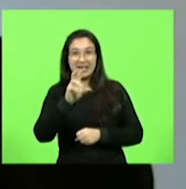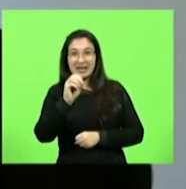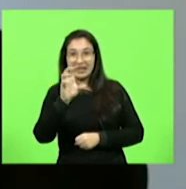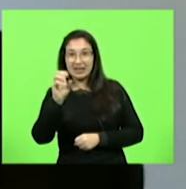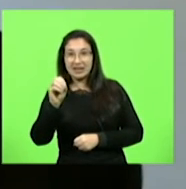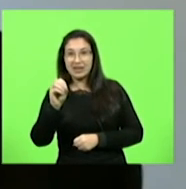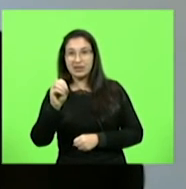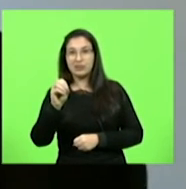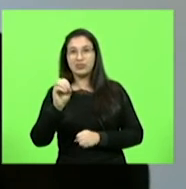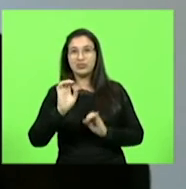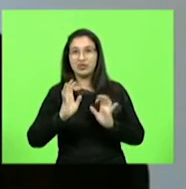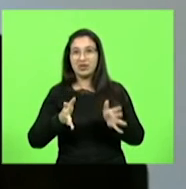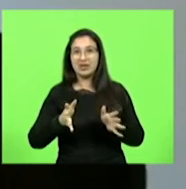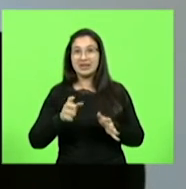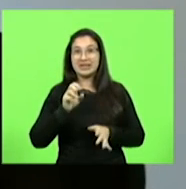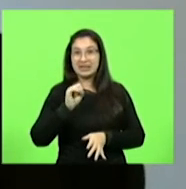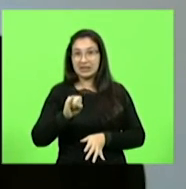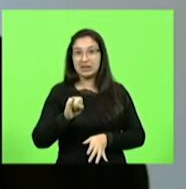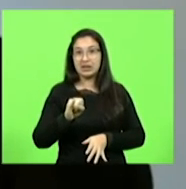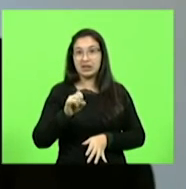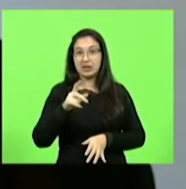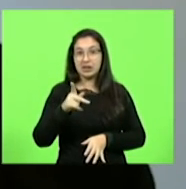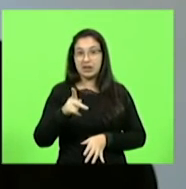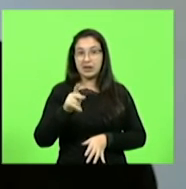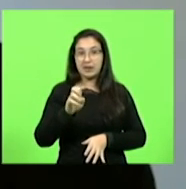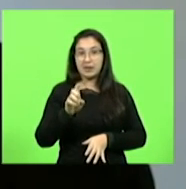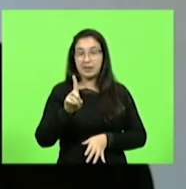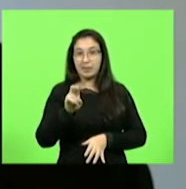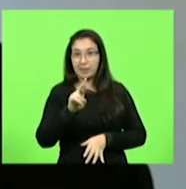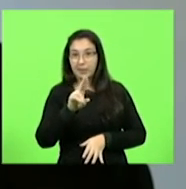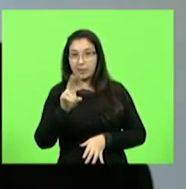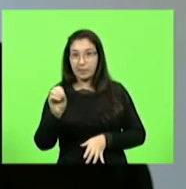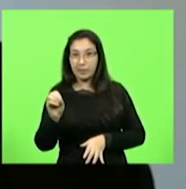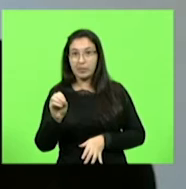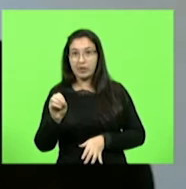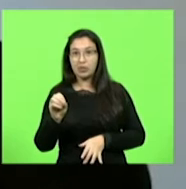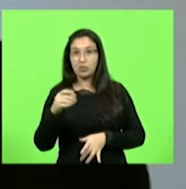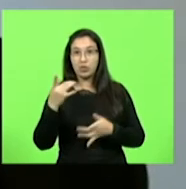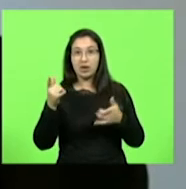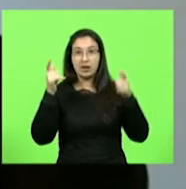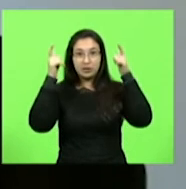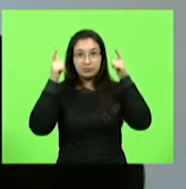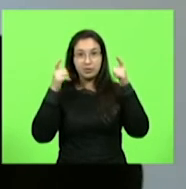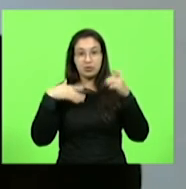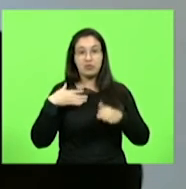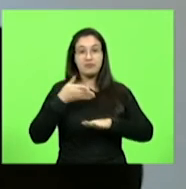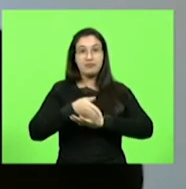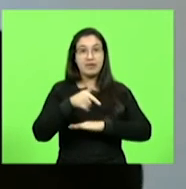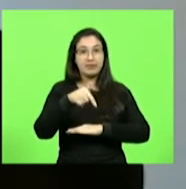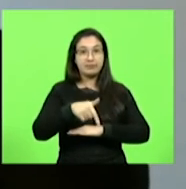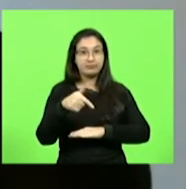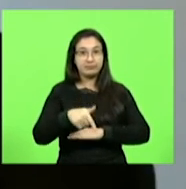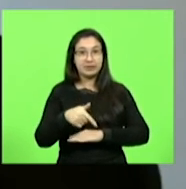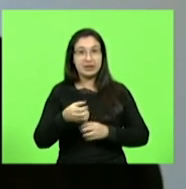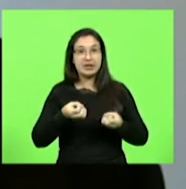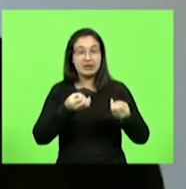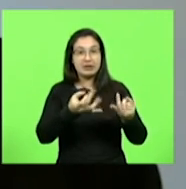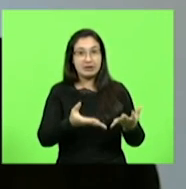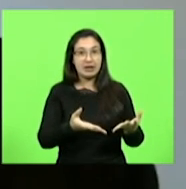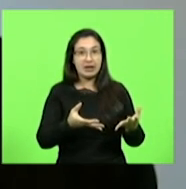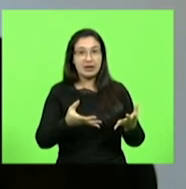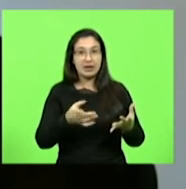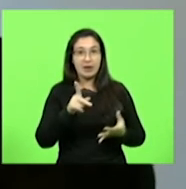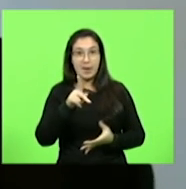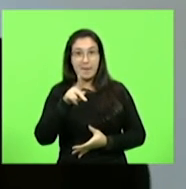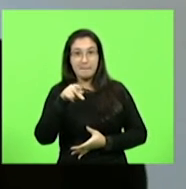Álvares Cabral tivesse vindo ao Brasil na sua descoberta e entregue um pneu para um índio, até